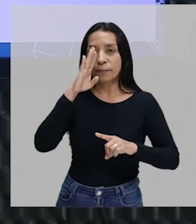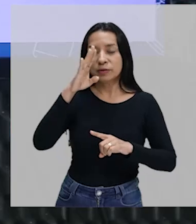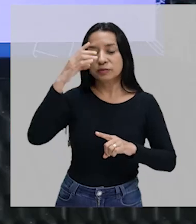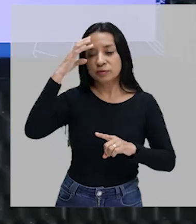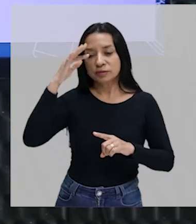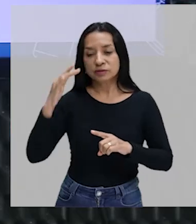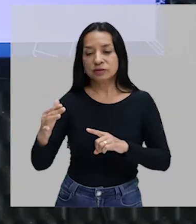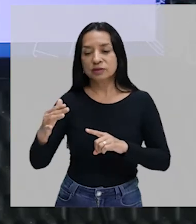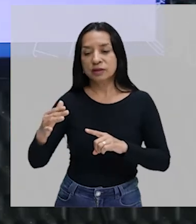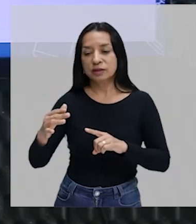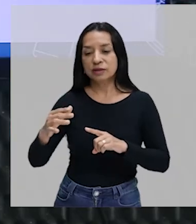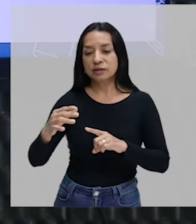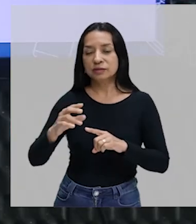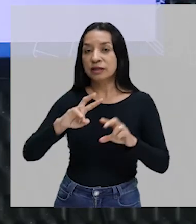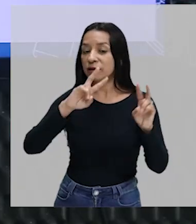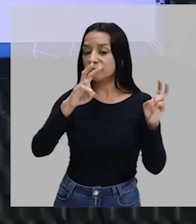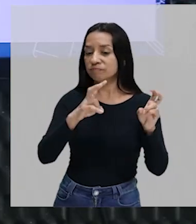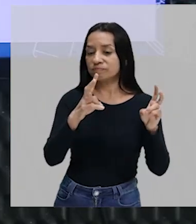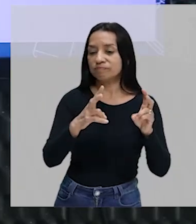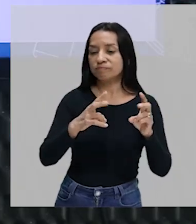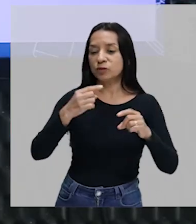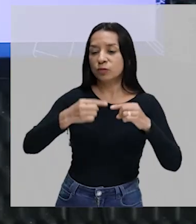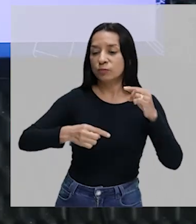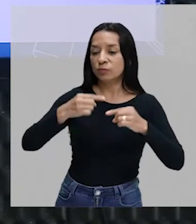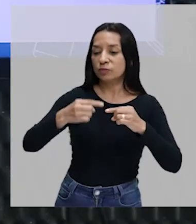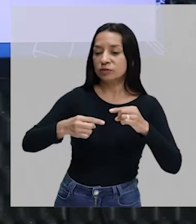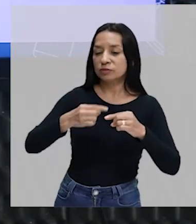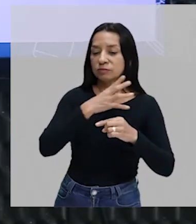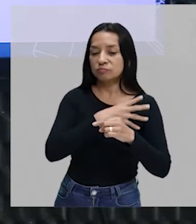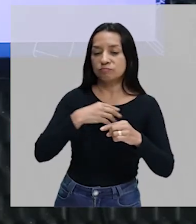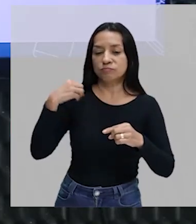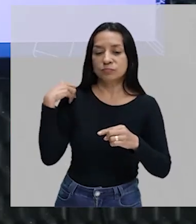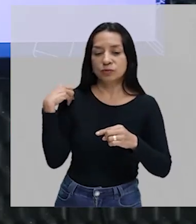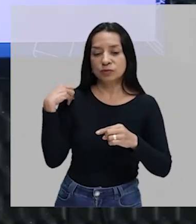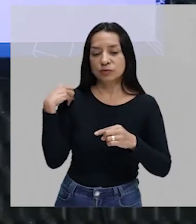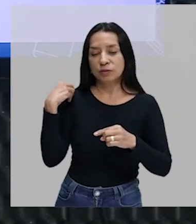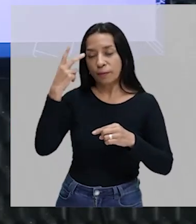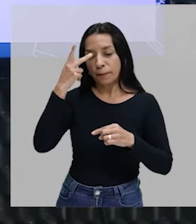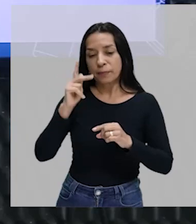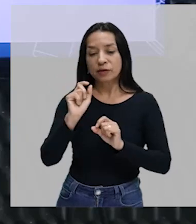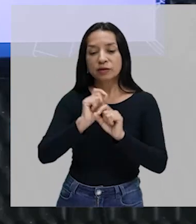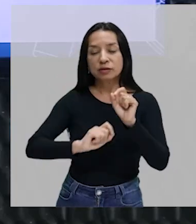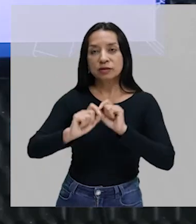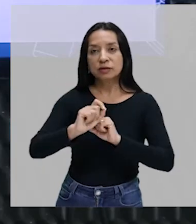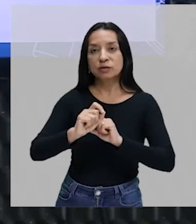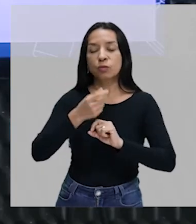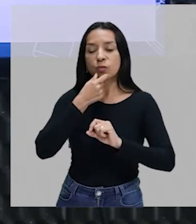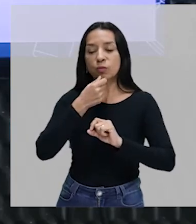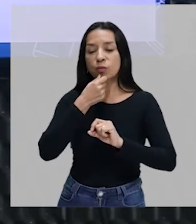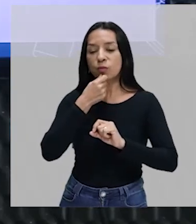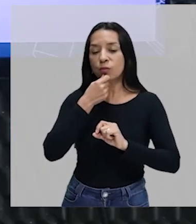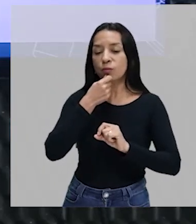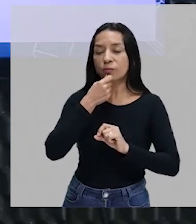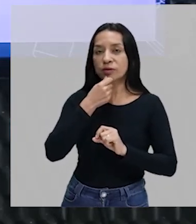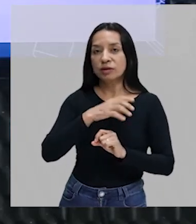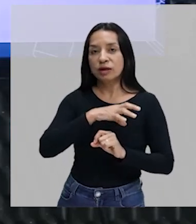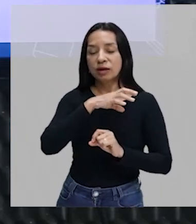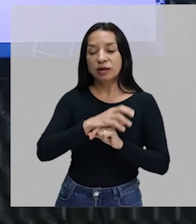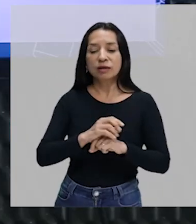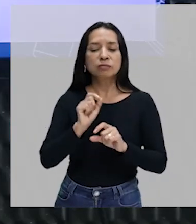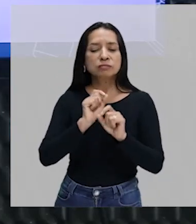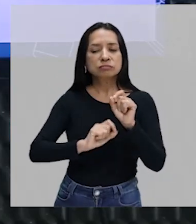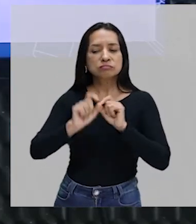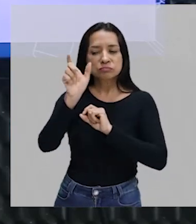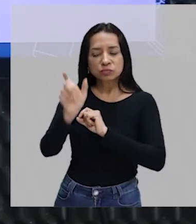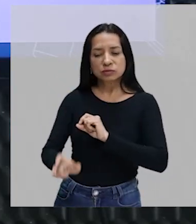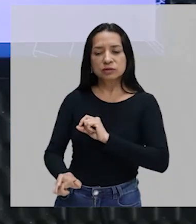sobre política desse filósofo, Aristóteles, para quem o homem é um animal político. Aproveita e copie isso aí no